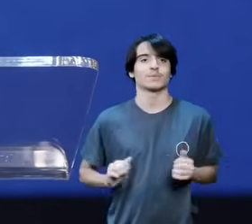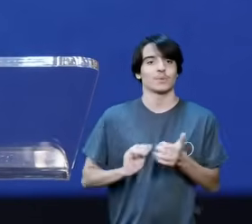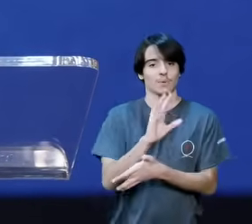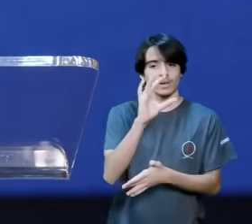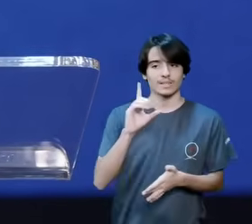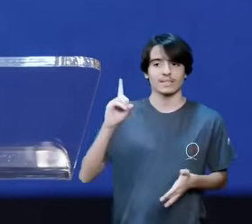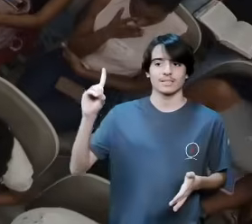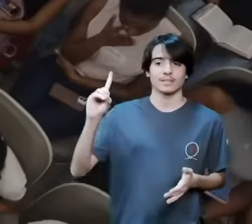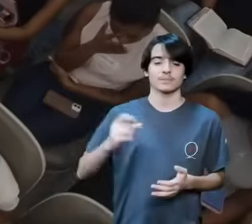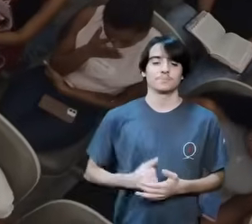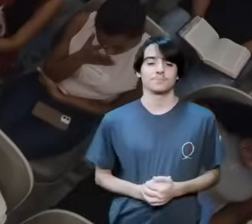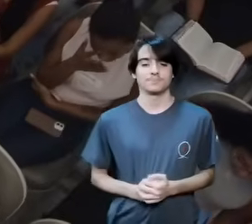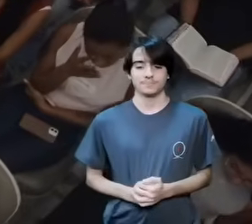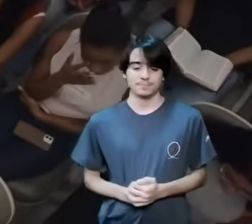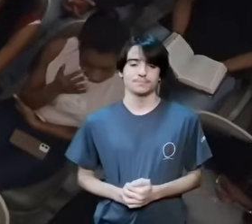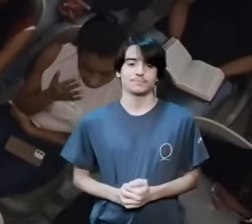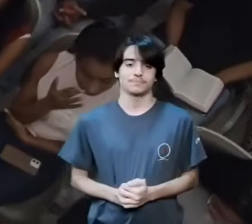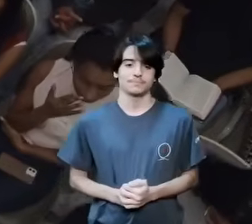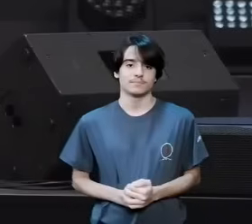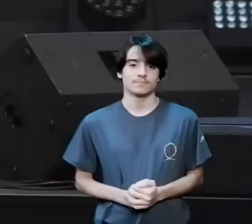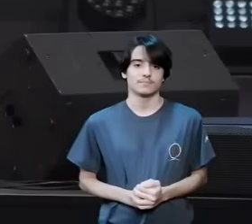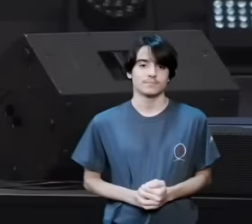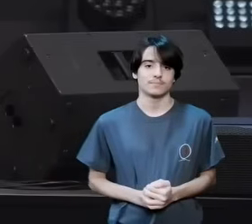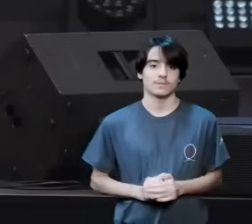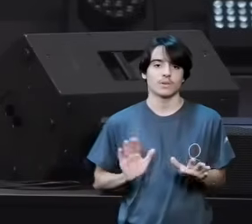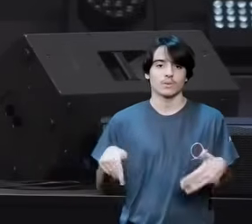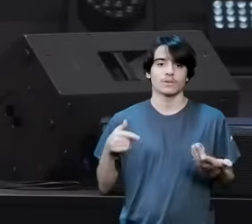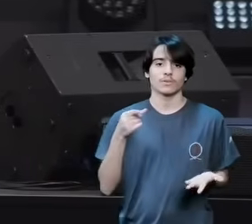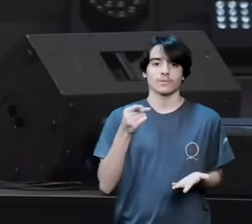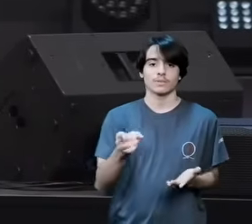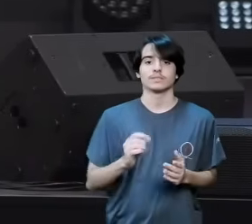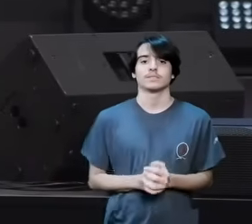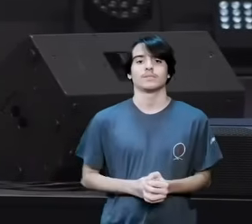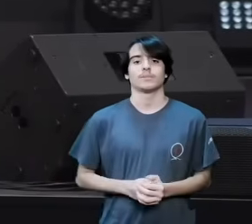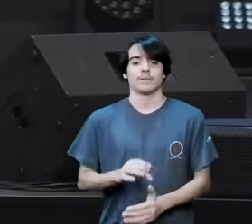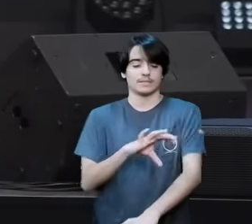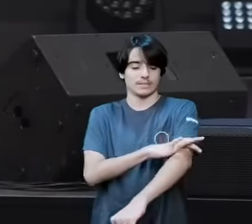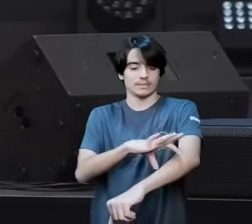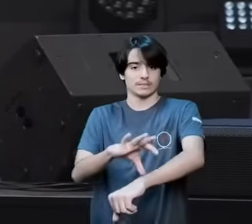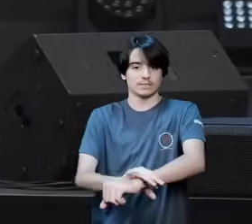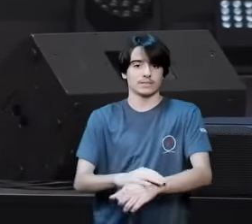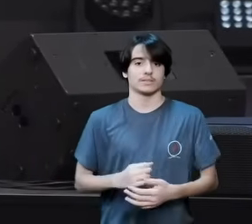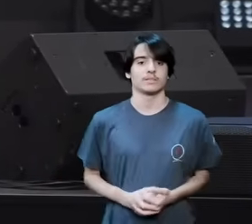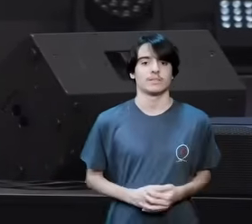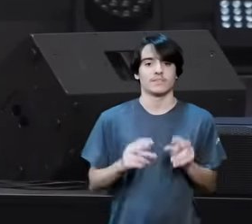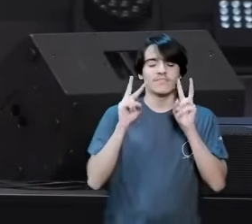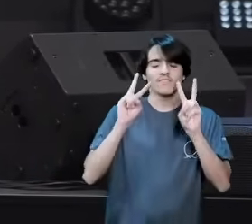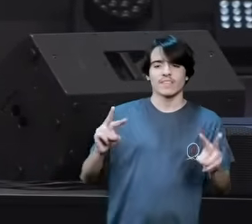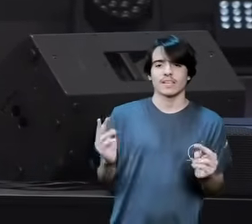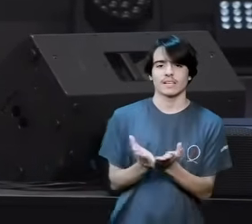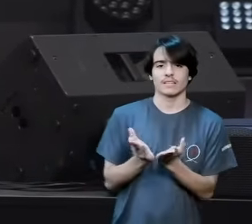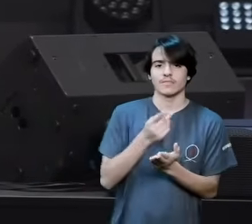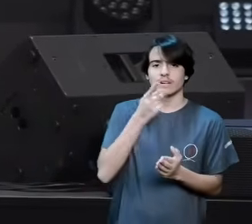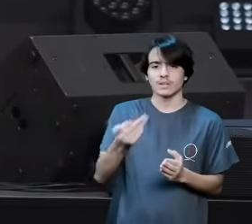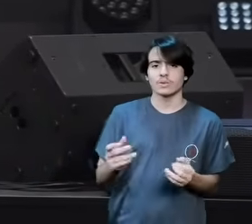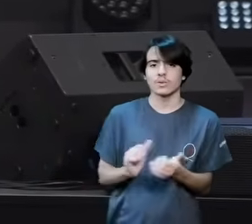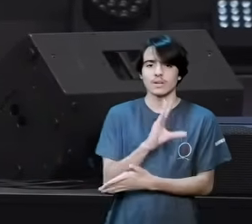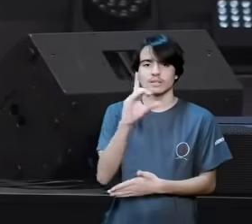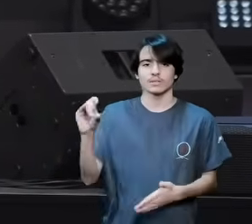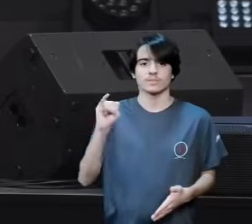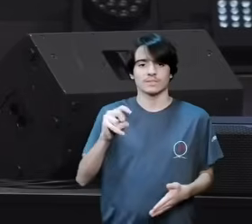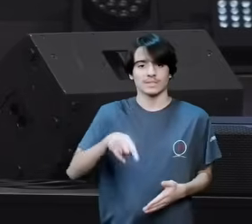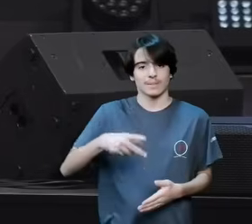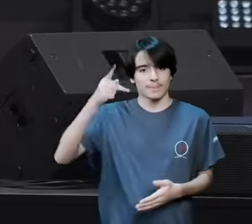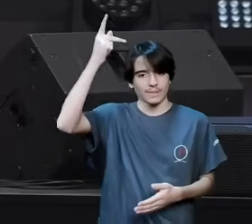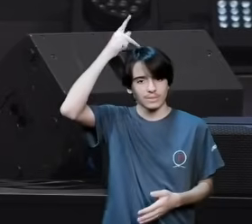Glória a Deus, glória a Deus. Quando você estiver numa assembleia de Deus e ouvir um crente dizendo glória a Deus, se você for pentecostal,